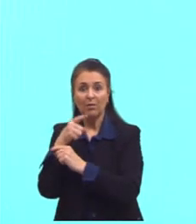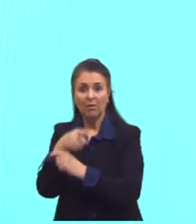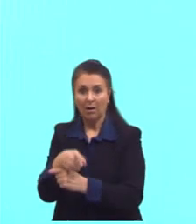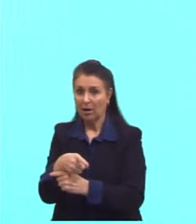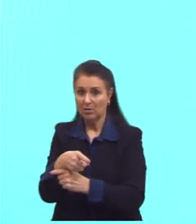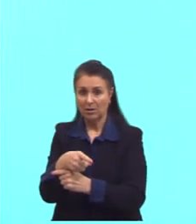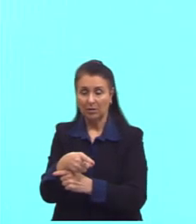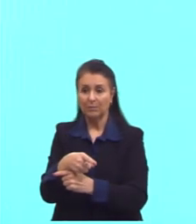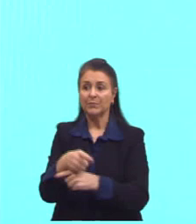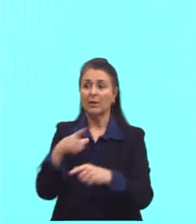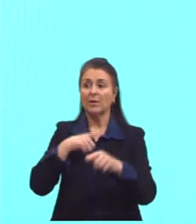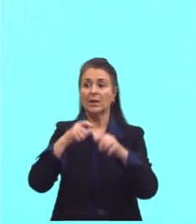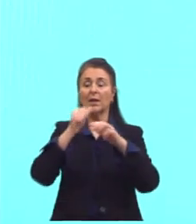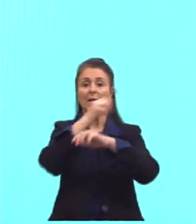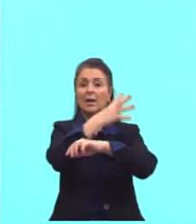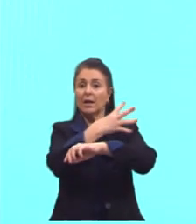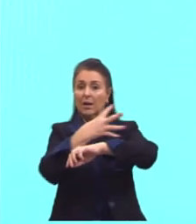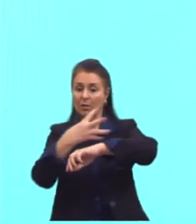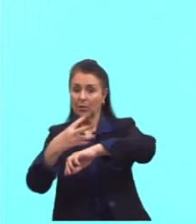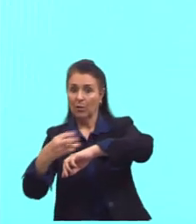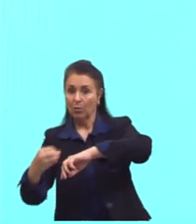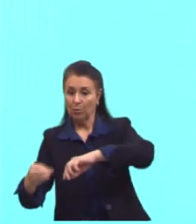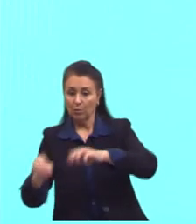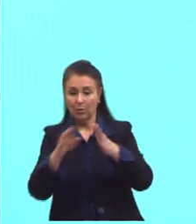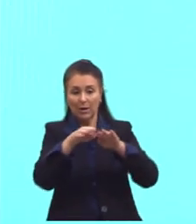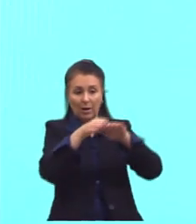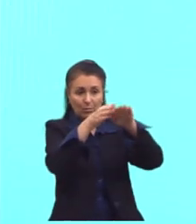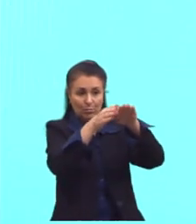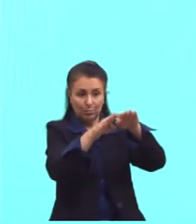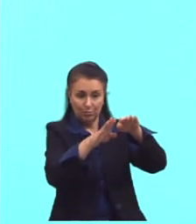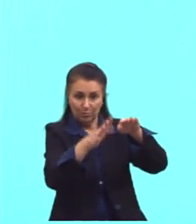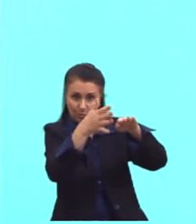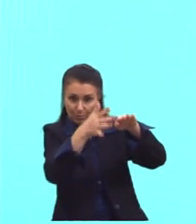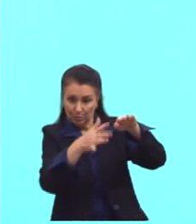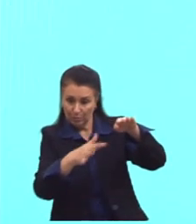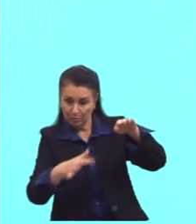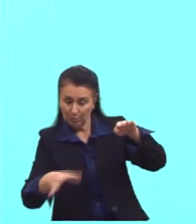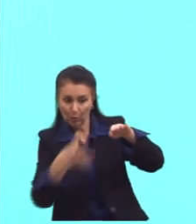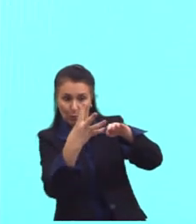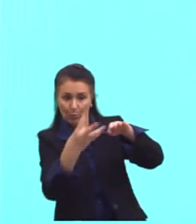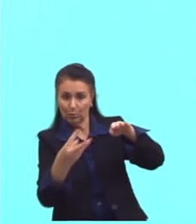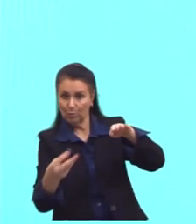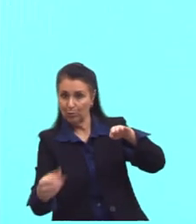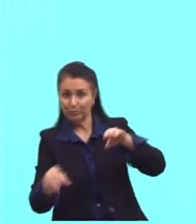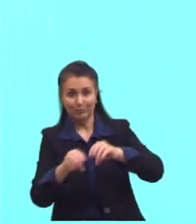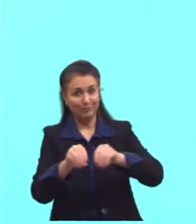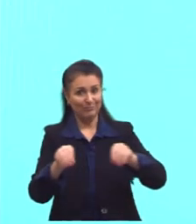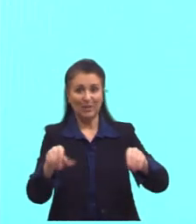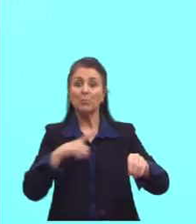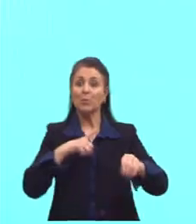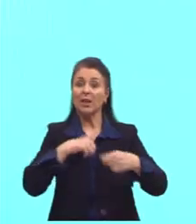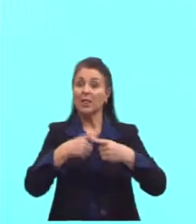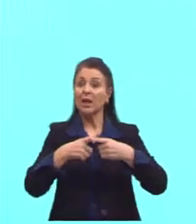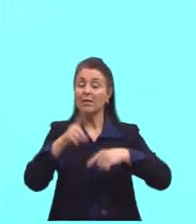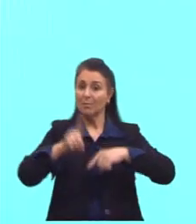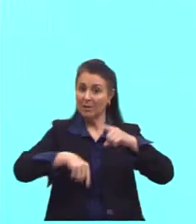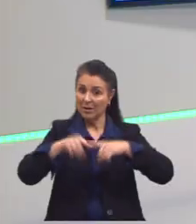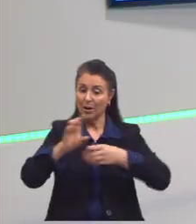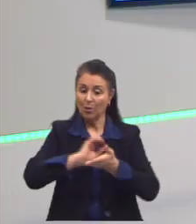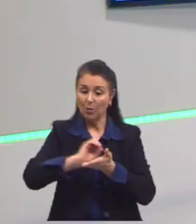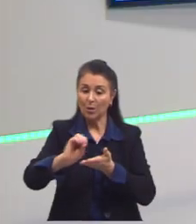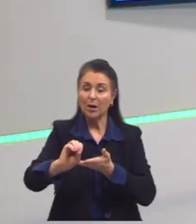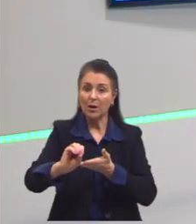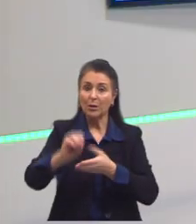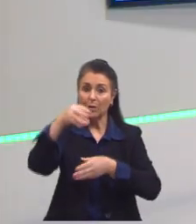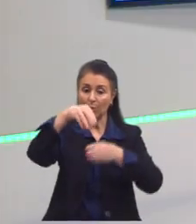lixiviar não voa erodir vou ter mais fertilização a ação né com esse material orgânico na no meu solo tá